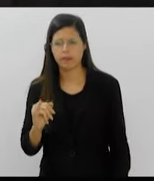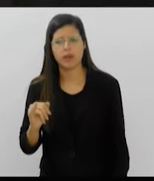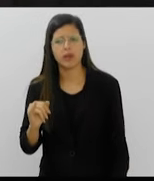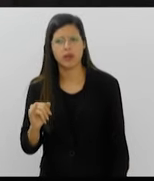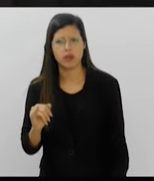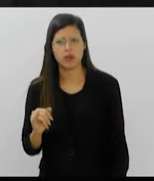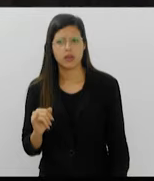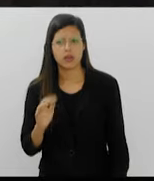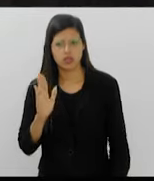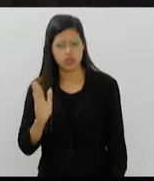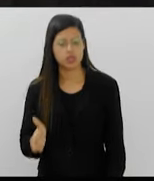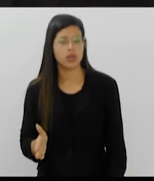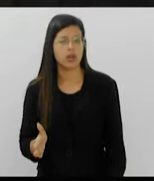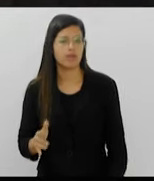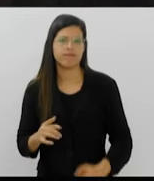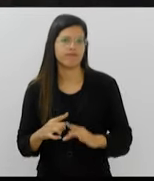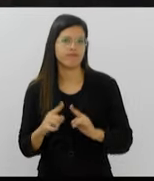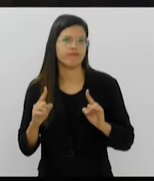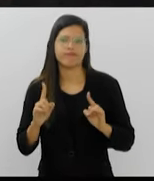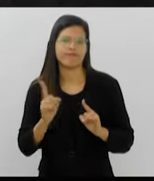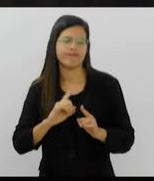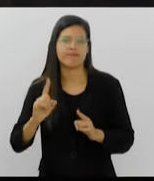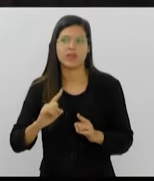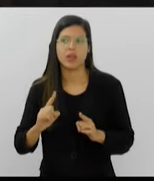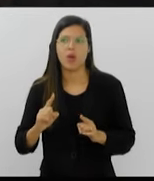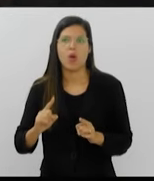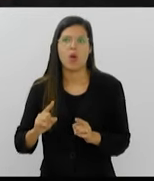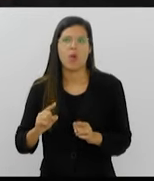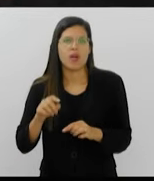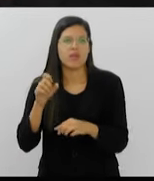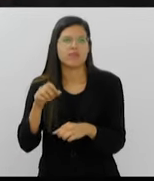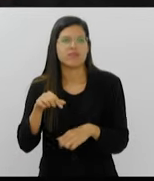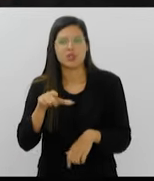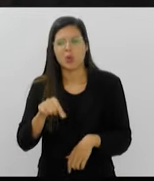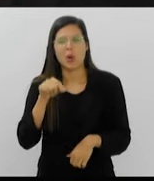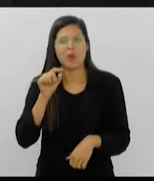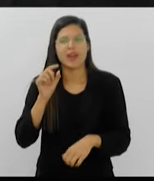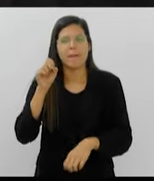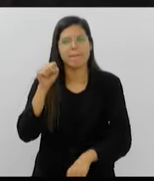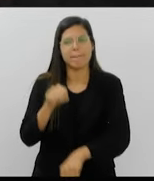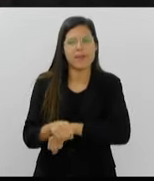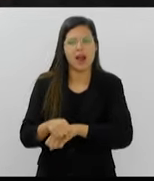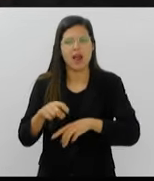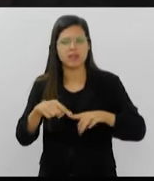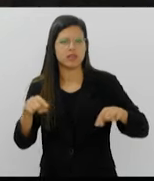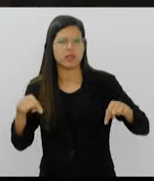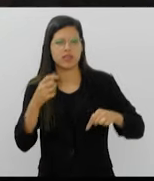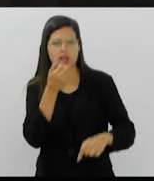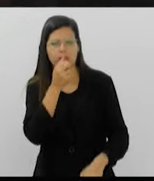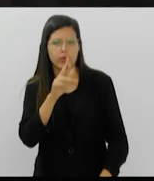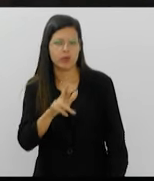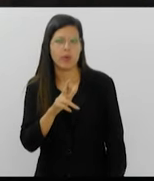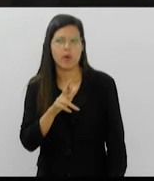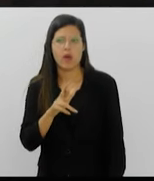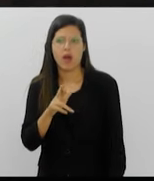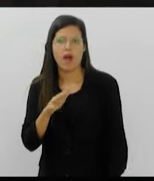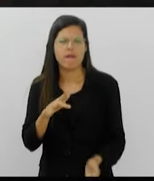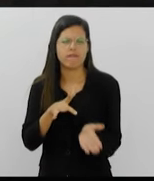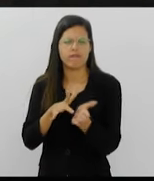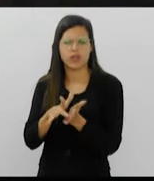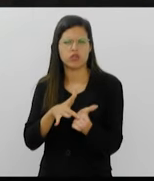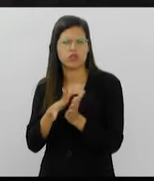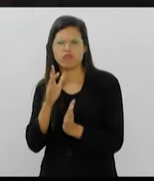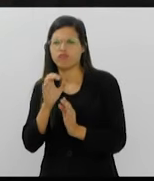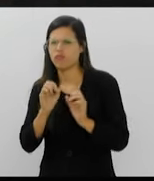imprensa. Mas não, vocês preferem ficar de braço cruzado, sentado na sala do ar-condicionado, fingindo que está tudo